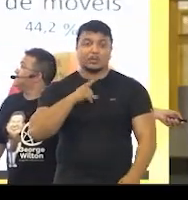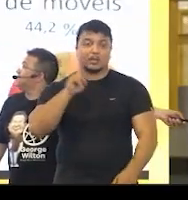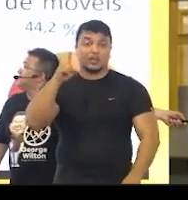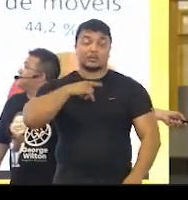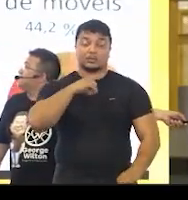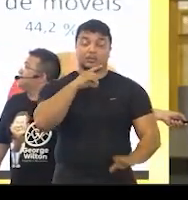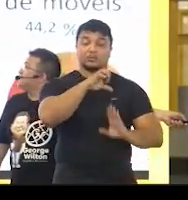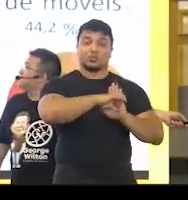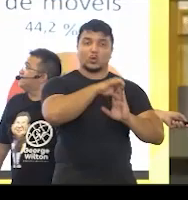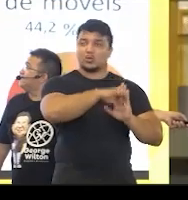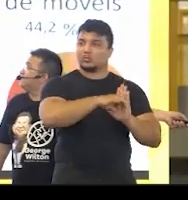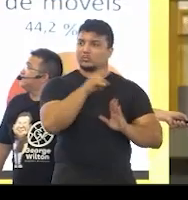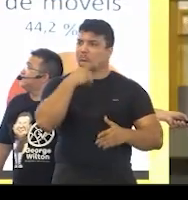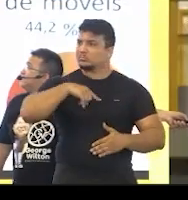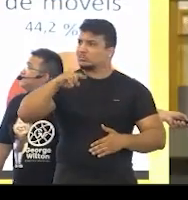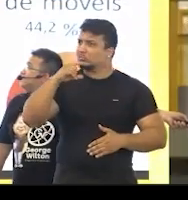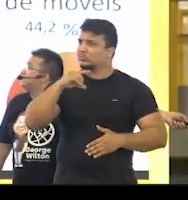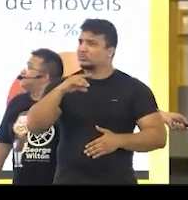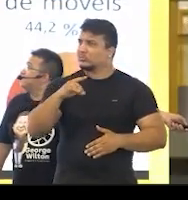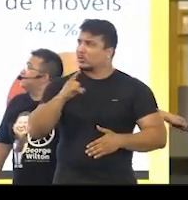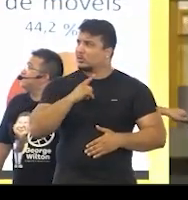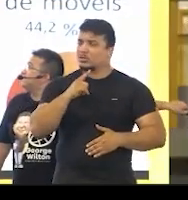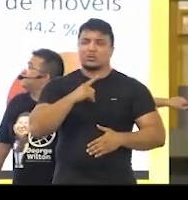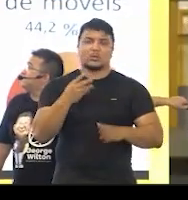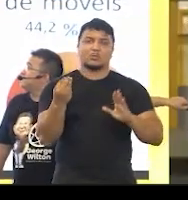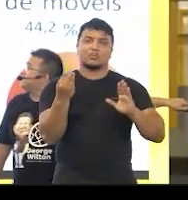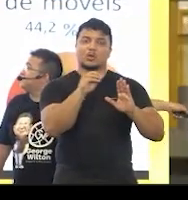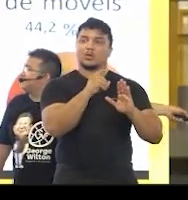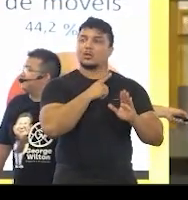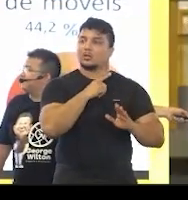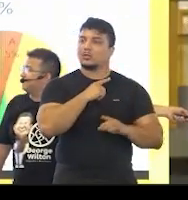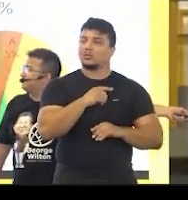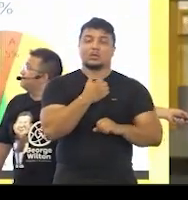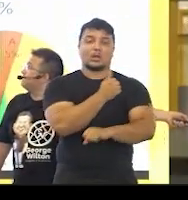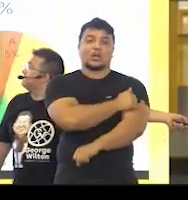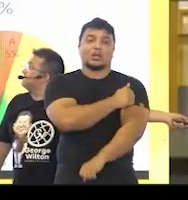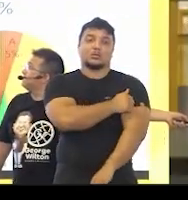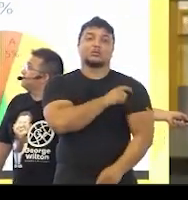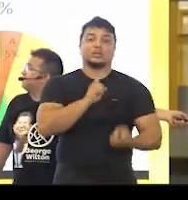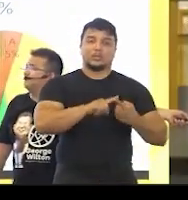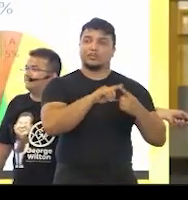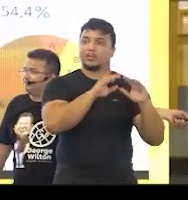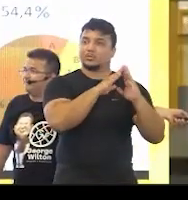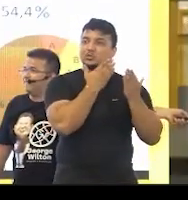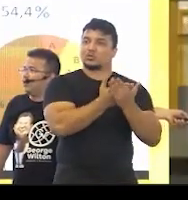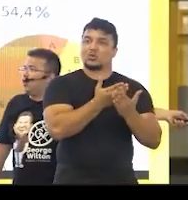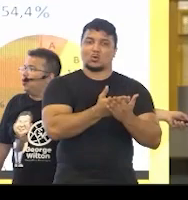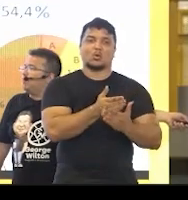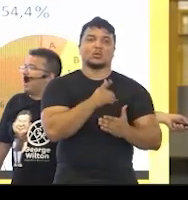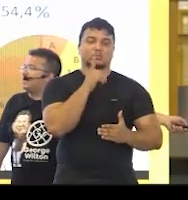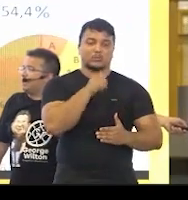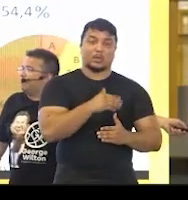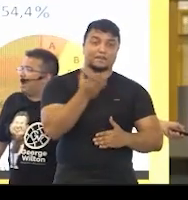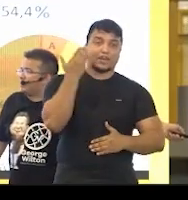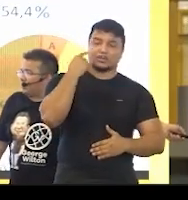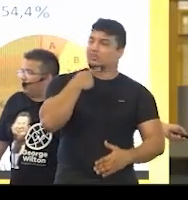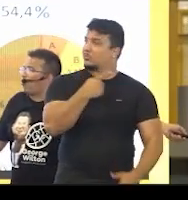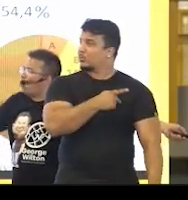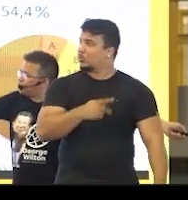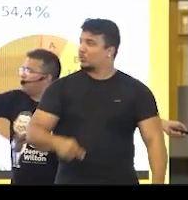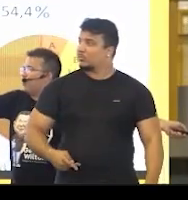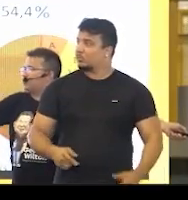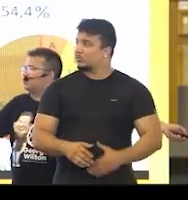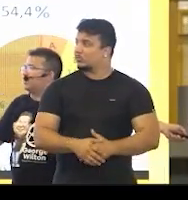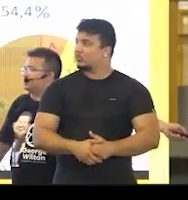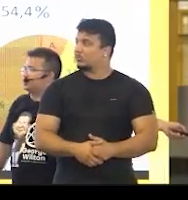meu currículo eu coloquei, não sei se apareceu para vocês, mas eu sou aluno egresso de escola pública, né?